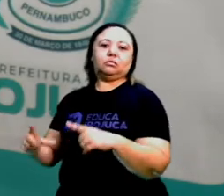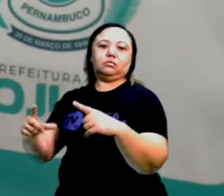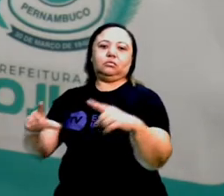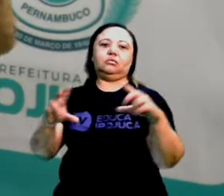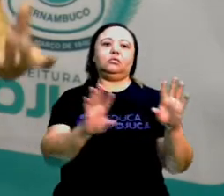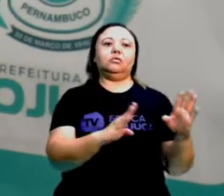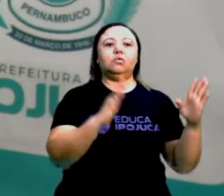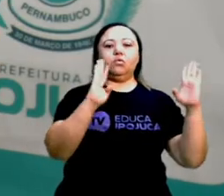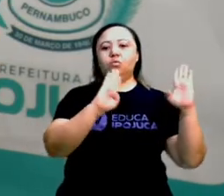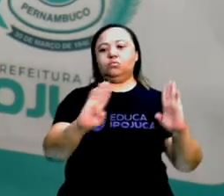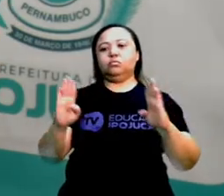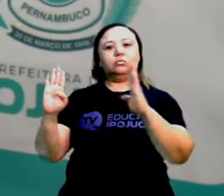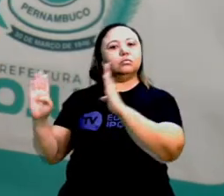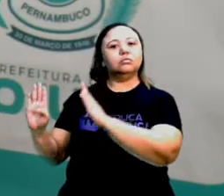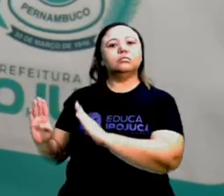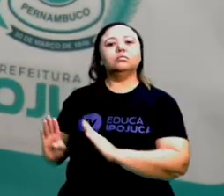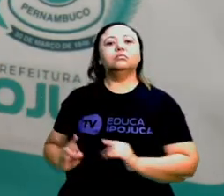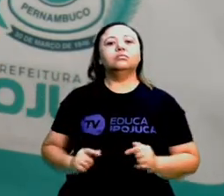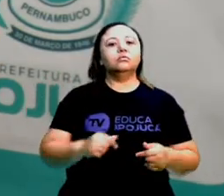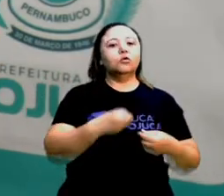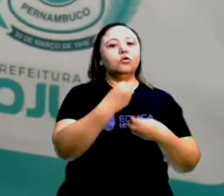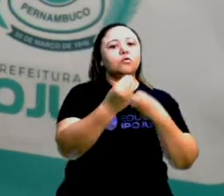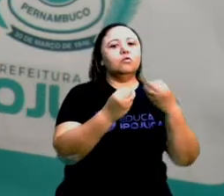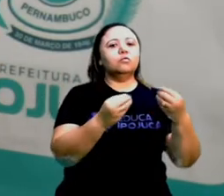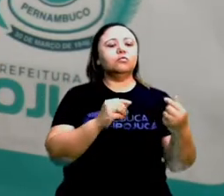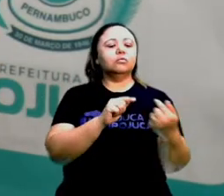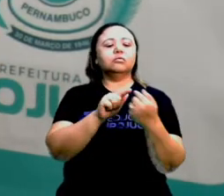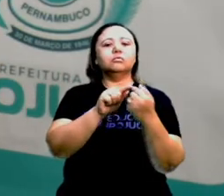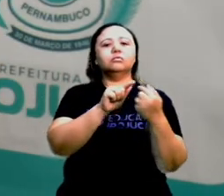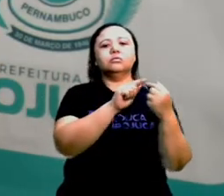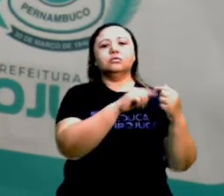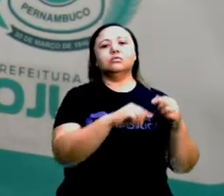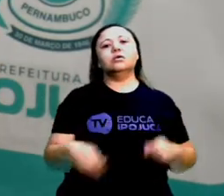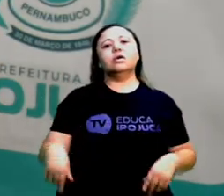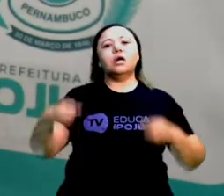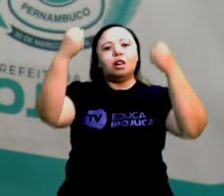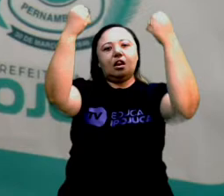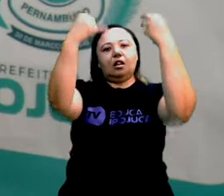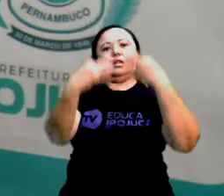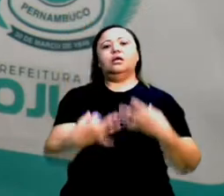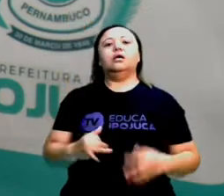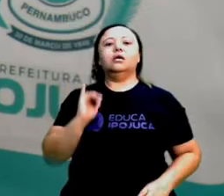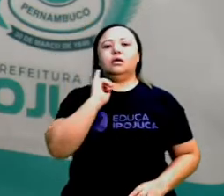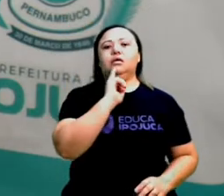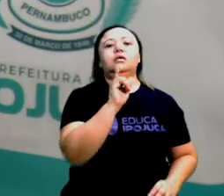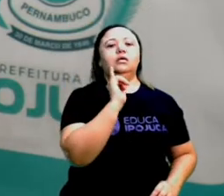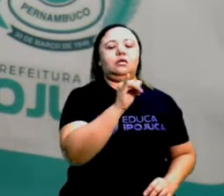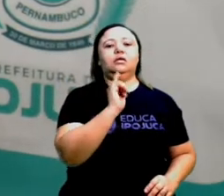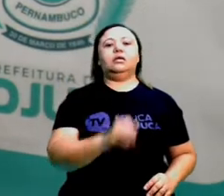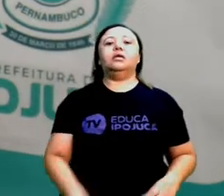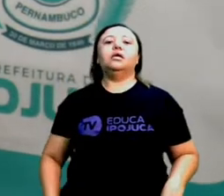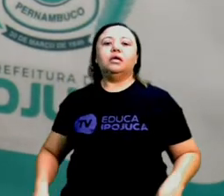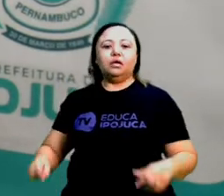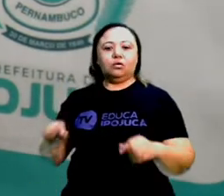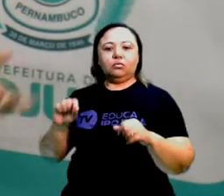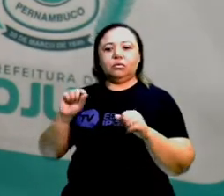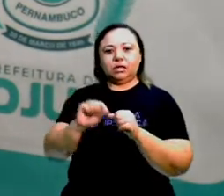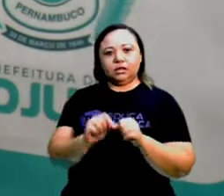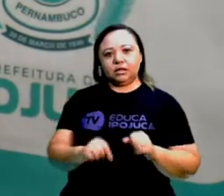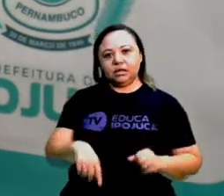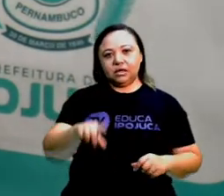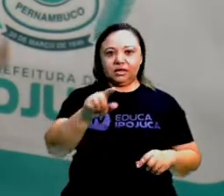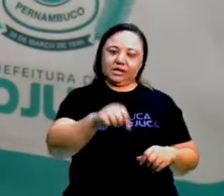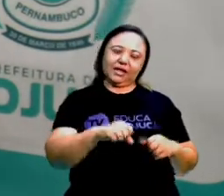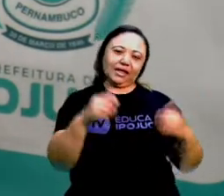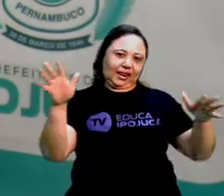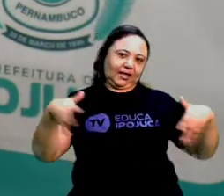é que isso contribui para o enredo da narrativa? Né? Justamente isso, criar um clima de suspense, ou de alegria, ou de